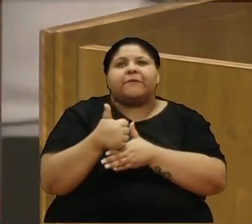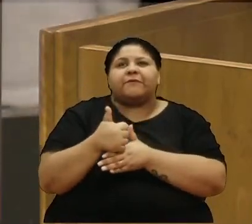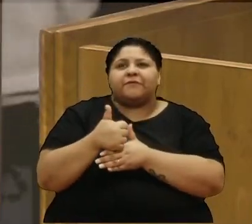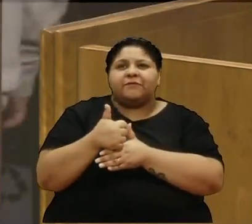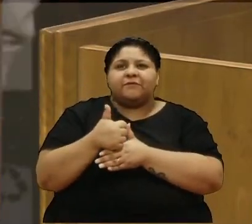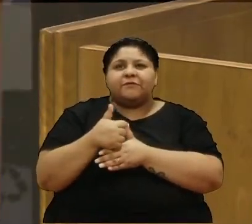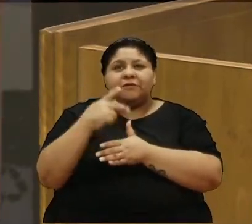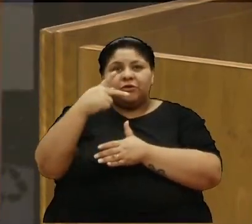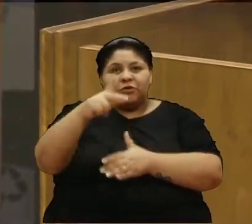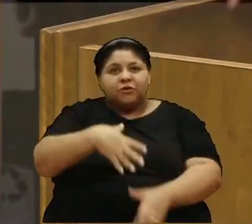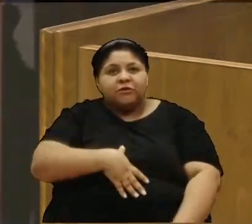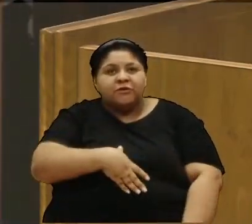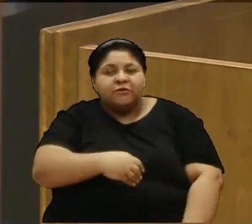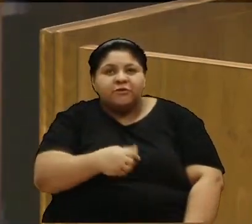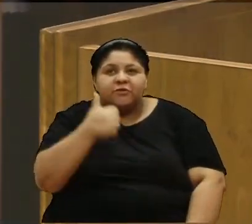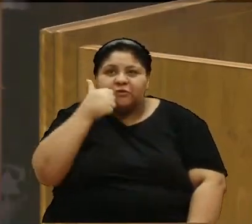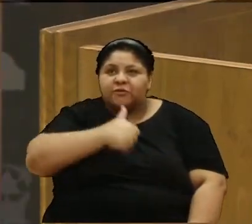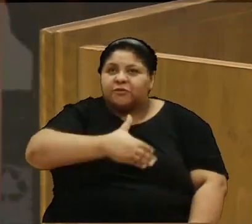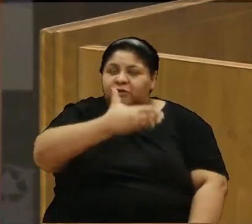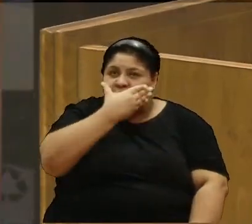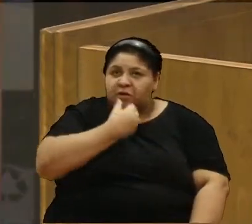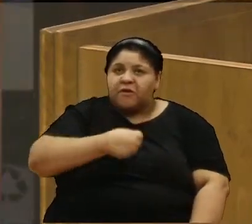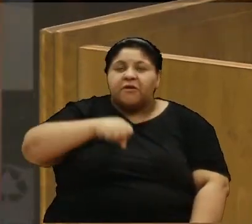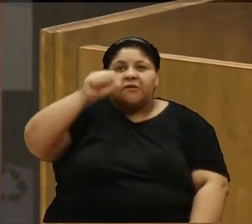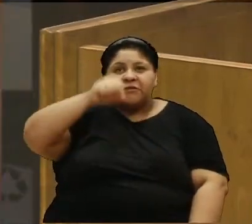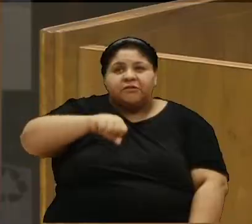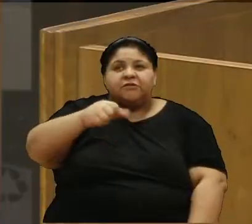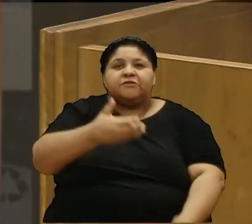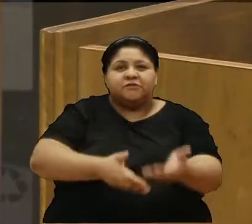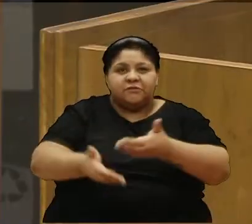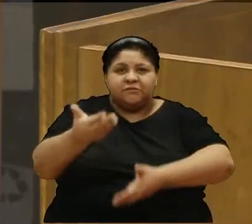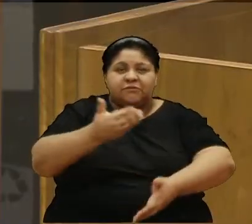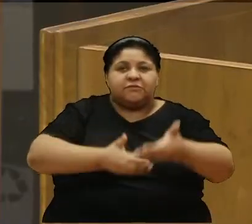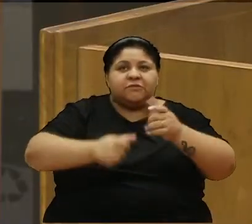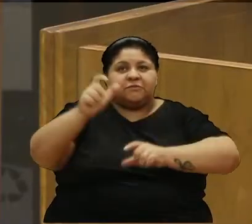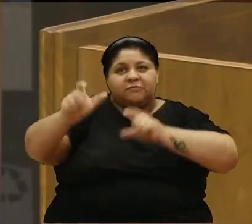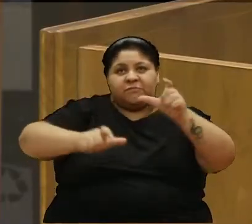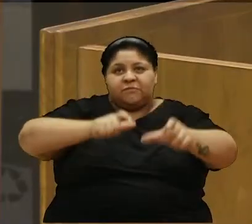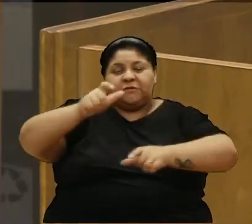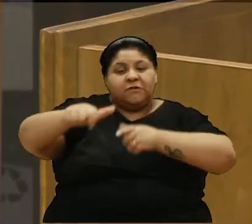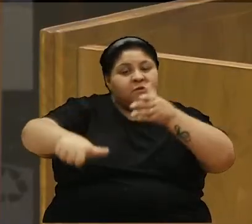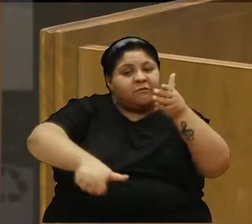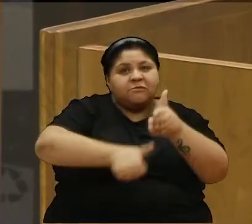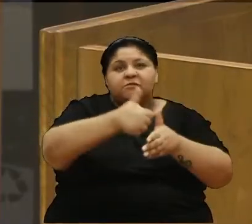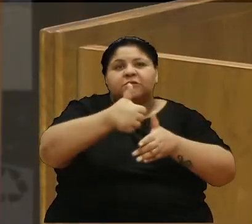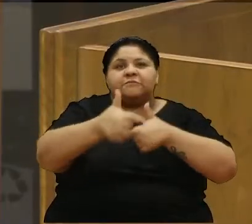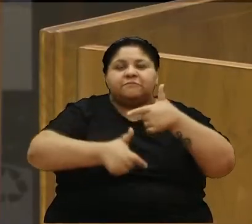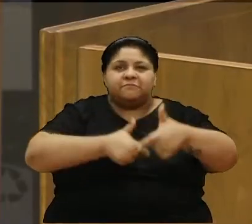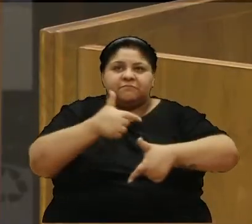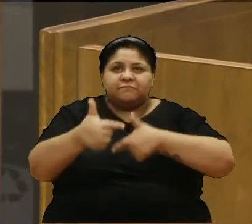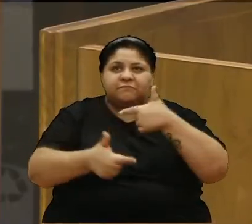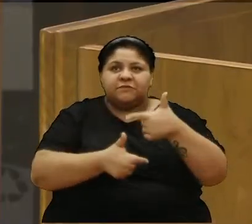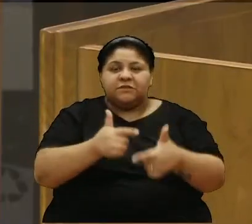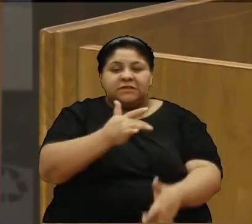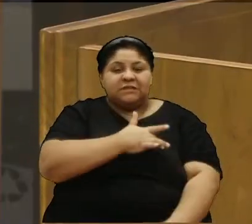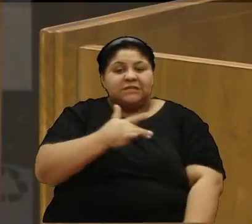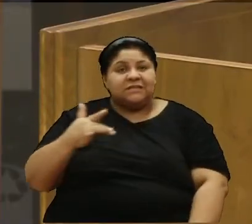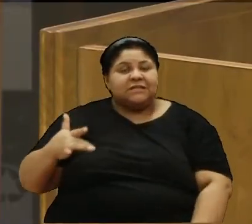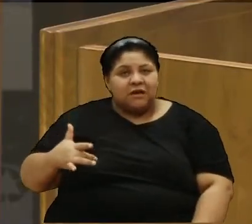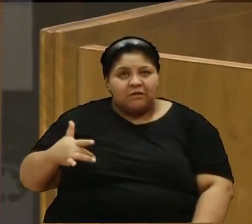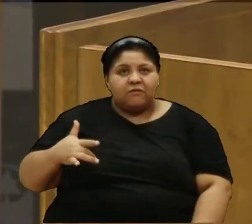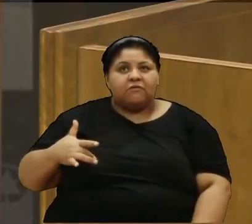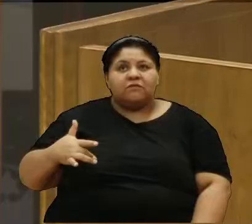os seus filhos, para as suas filhas que vão ser atendidos por pessoas com melhores condições de saúde, portanto,